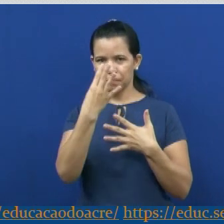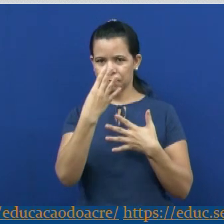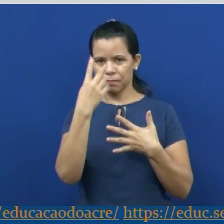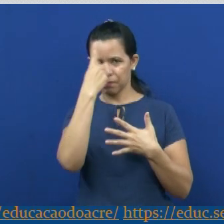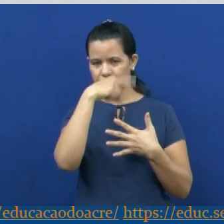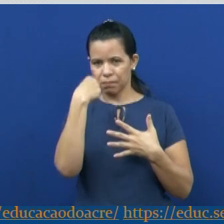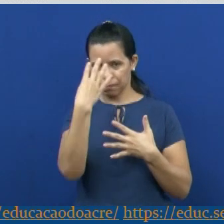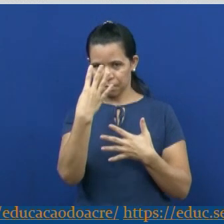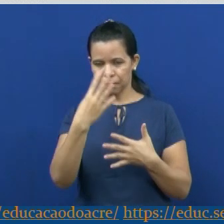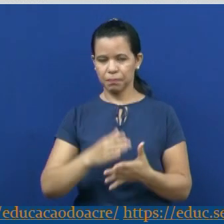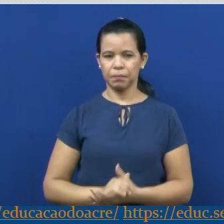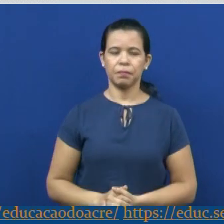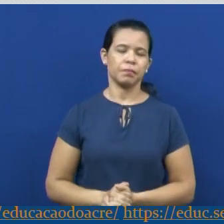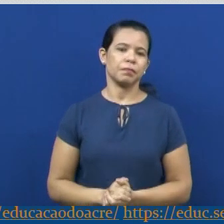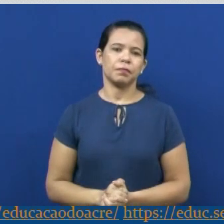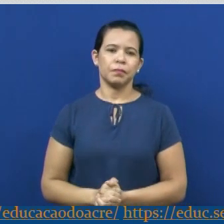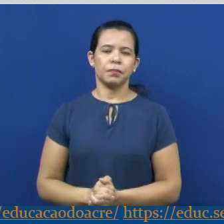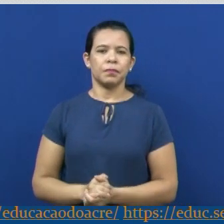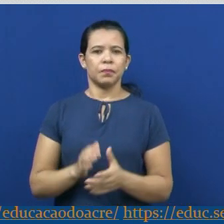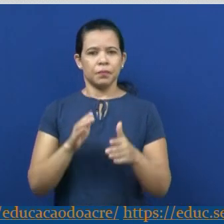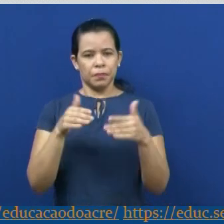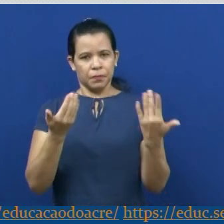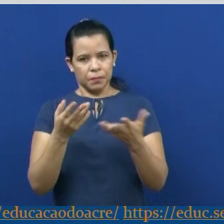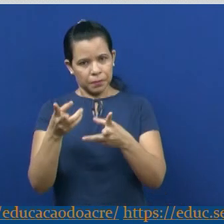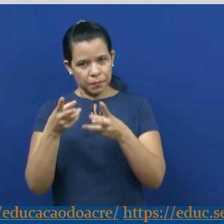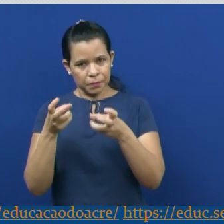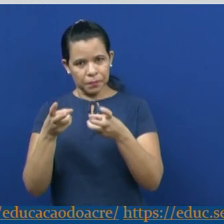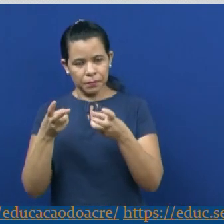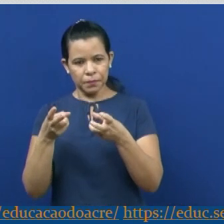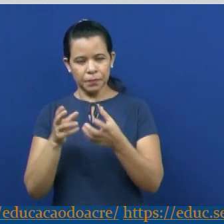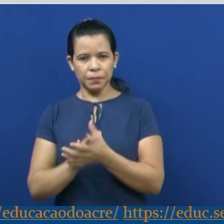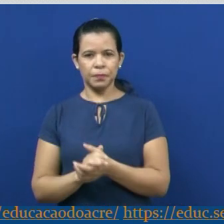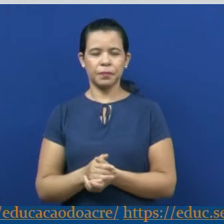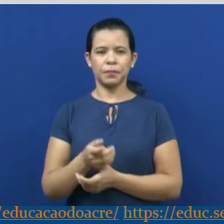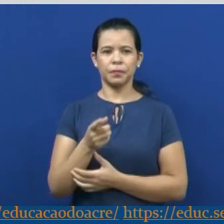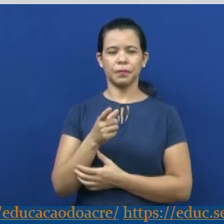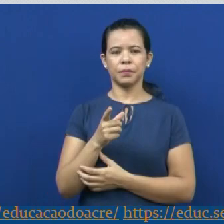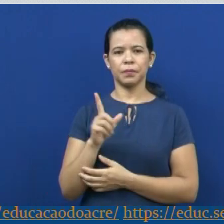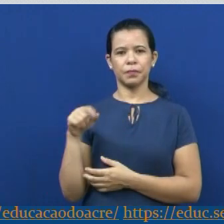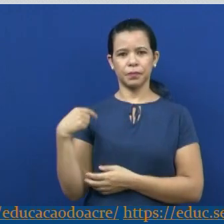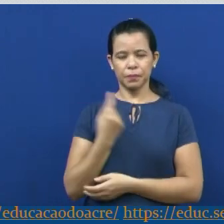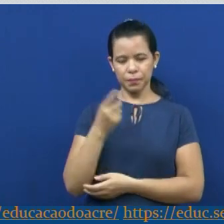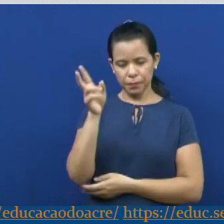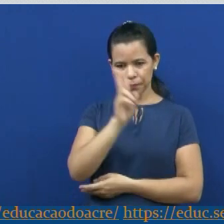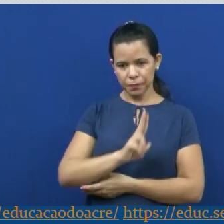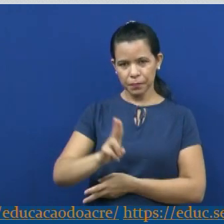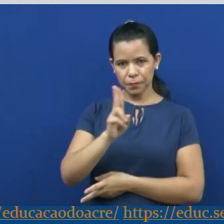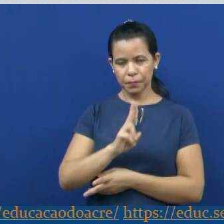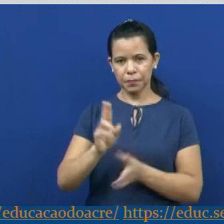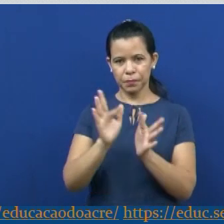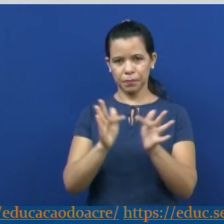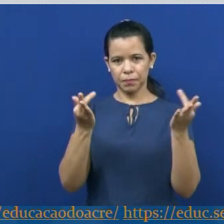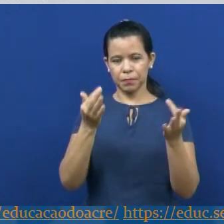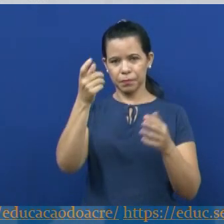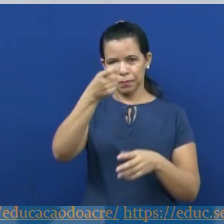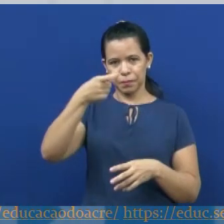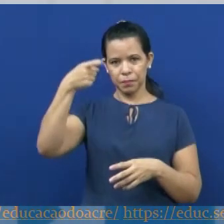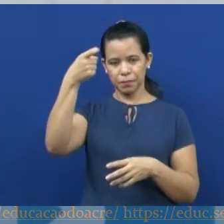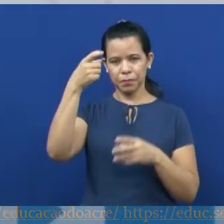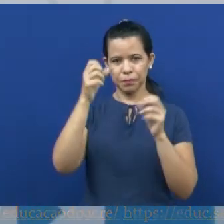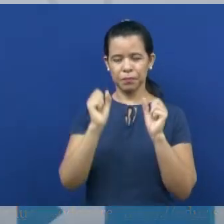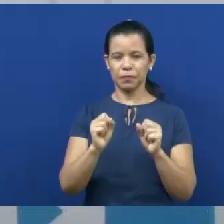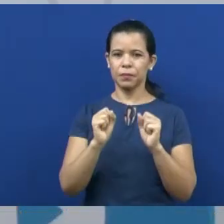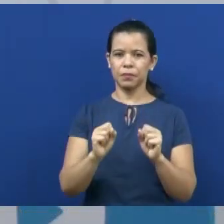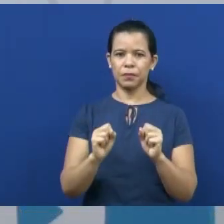horas. Gente, vocês perceberam que a aplicação da função exponencial ela pode